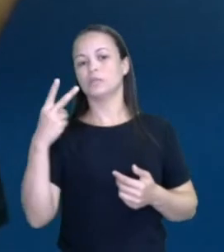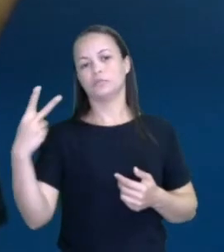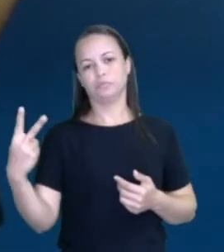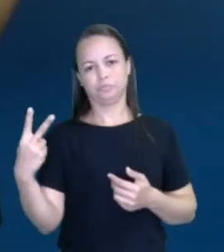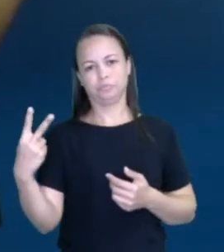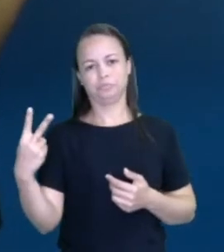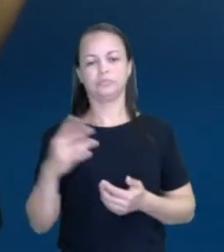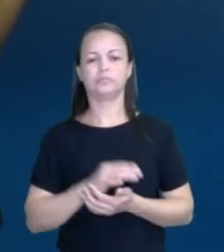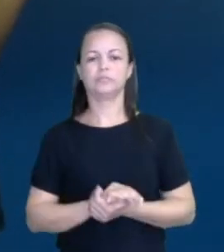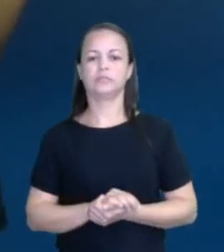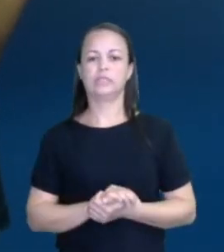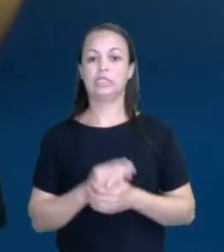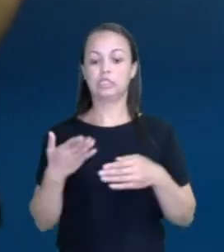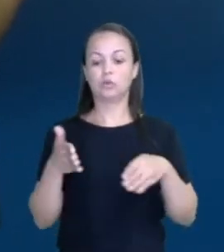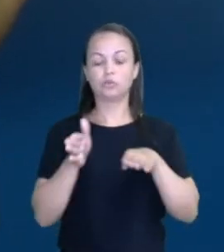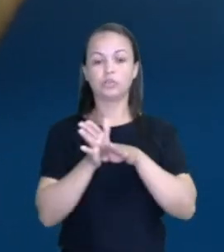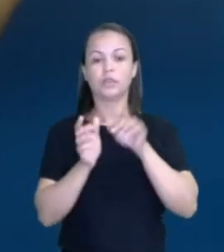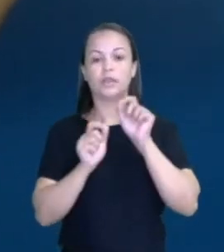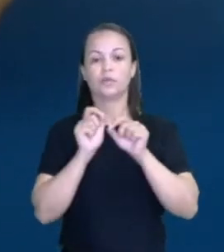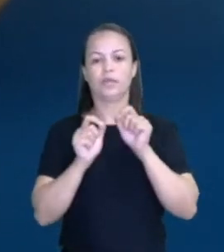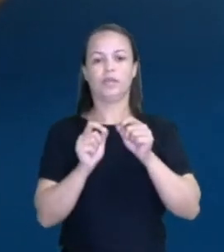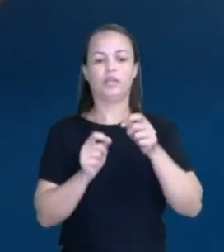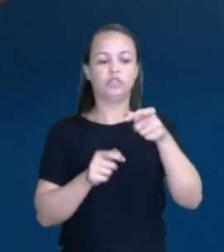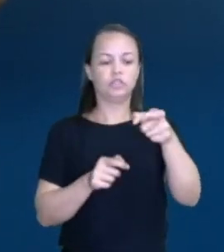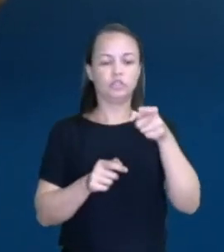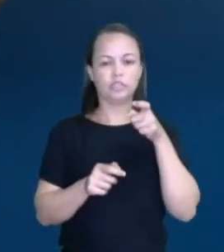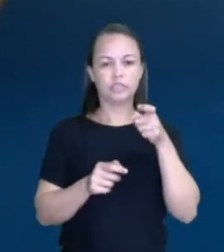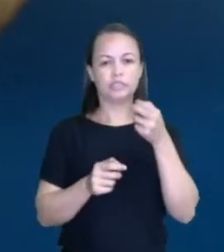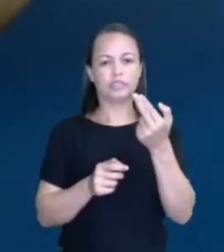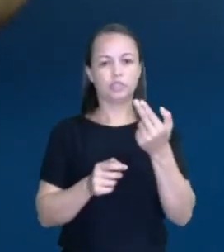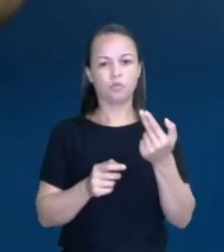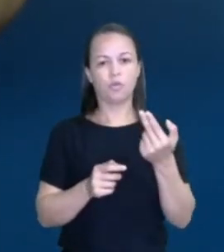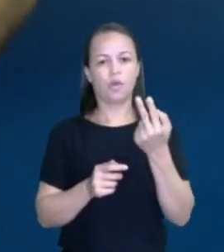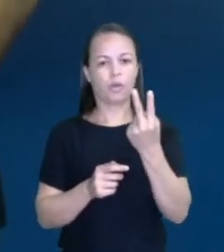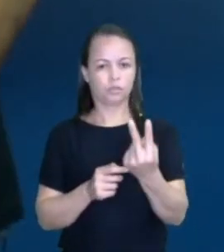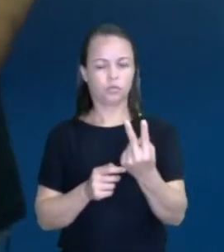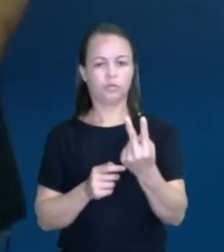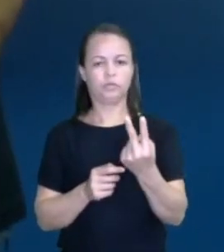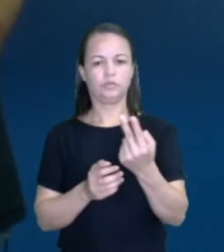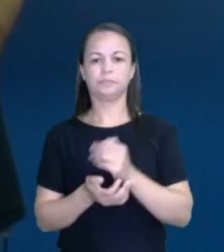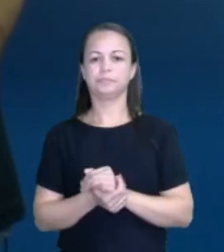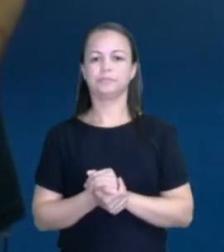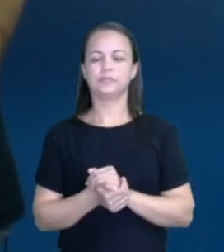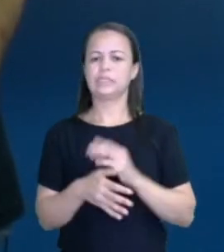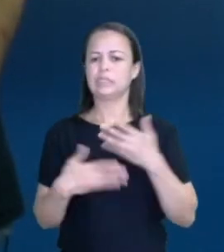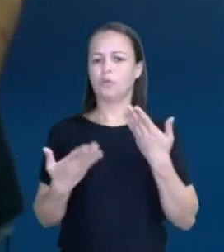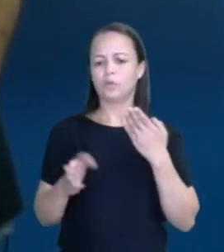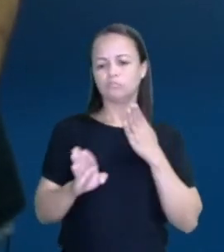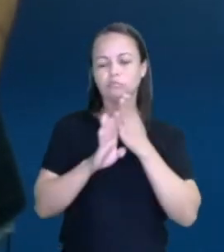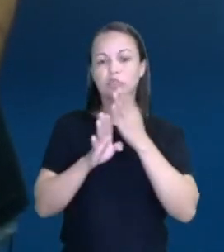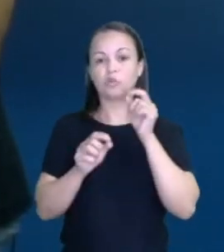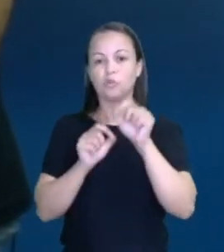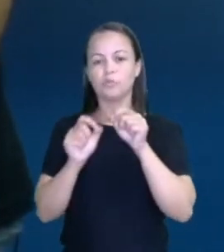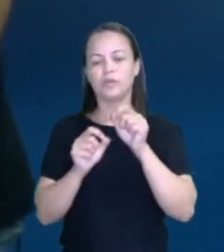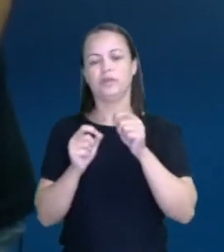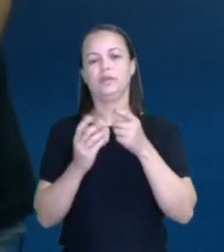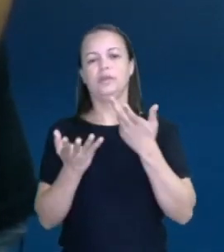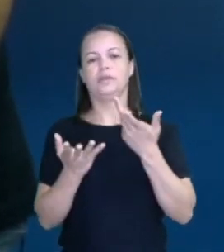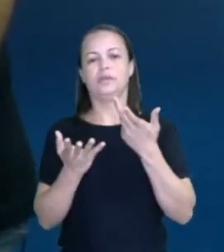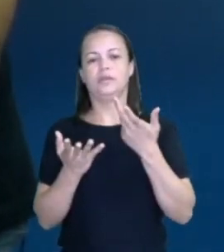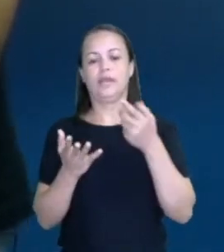seja, cheguei a isso, ó, x igual a 2. Traduzindo, eu acabei de descobrir que